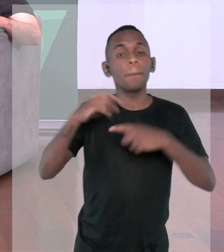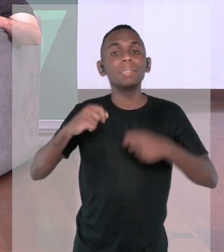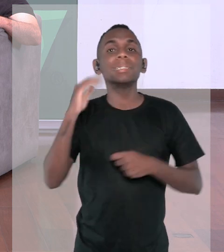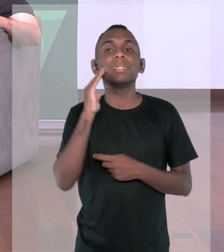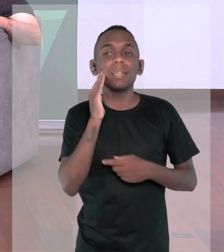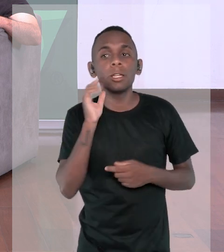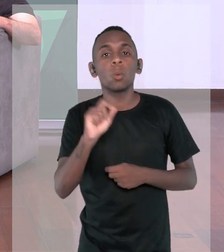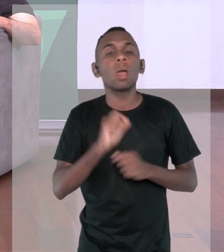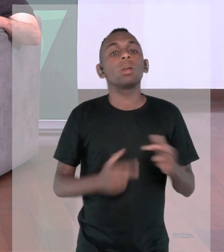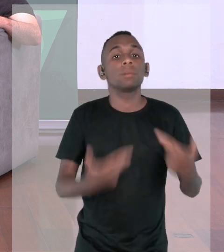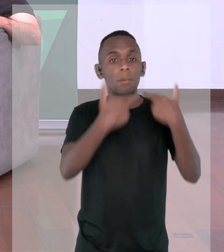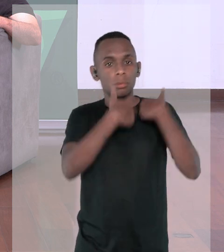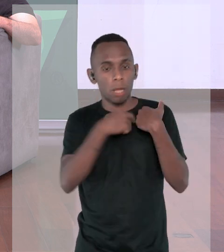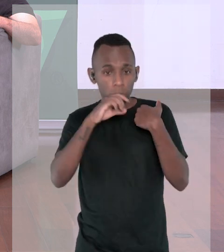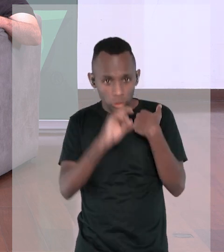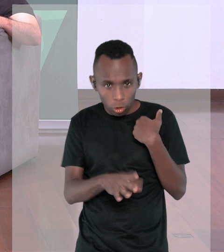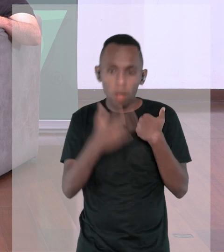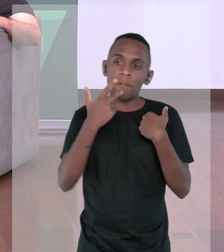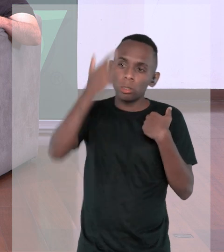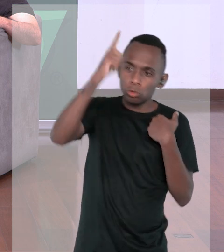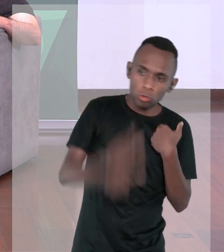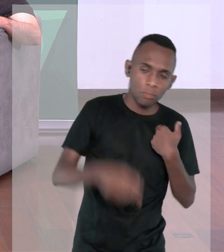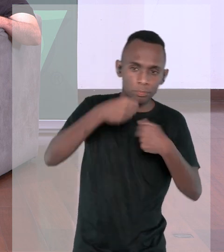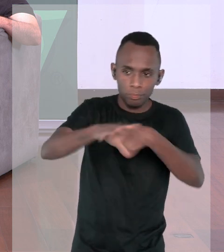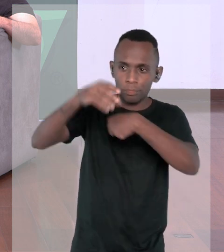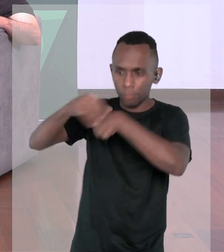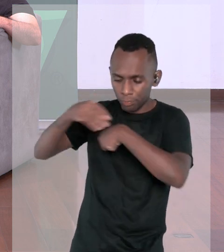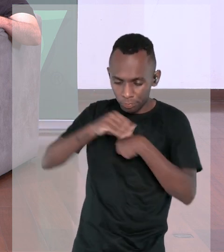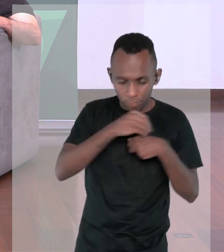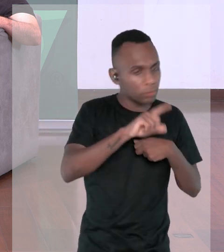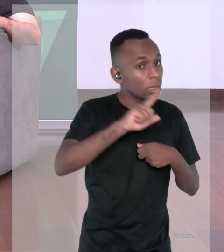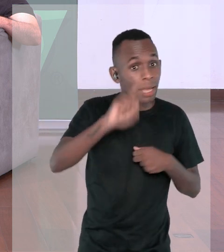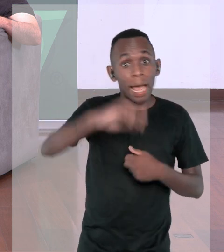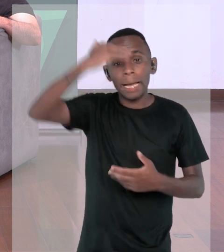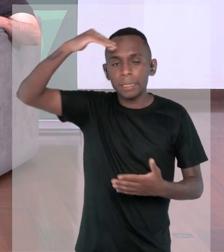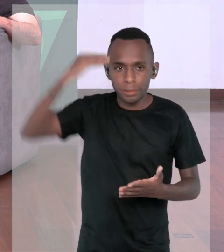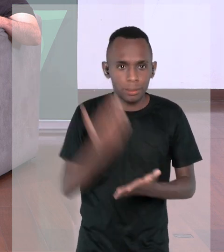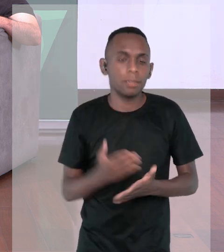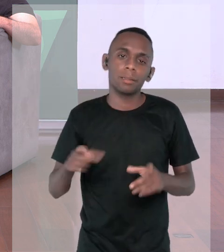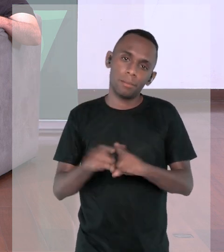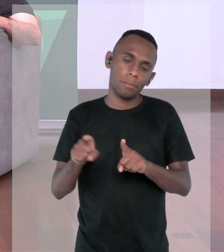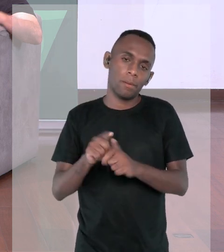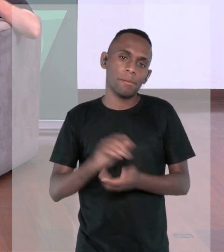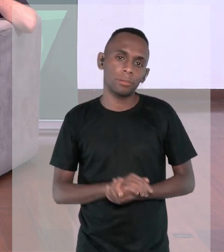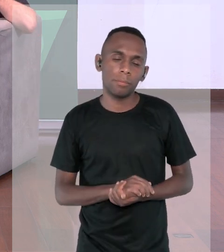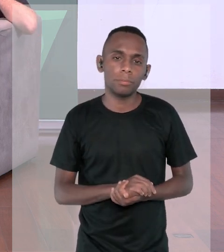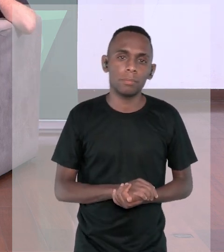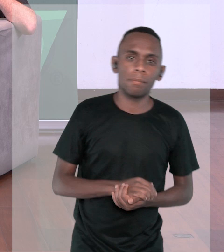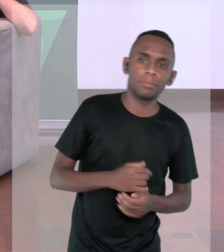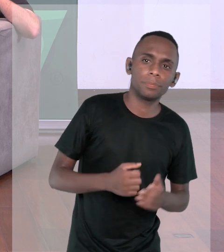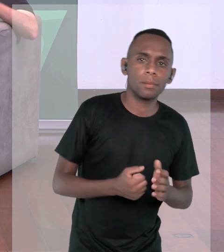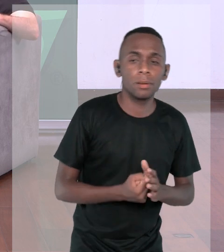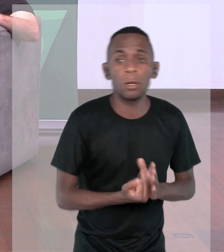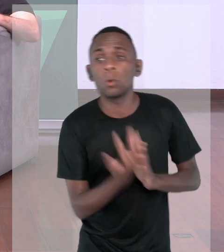seu papel não é só de repetir mensagem, é de acreditar. Quantas vezes nós já vimos